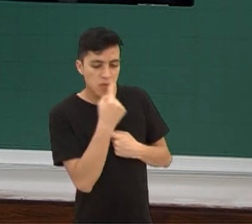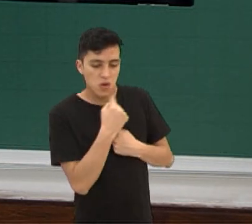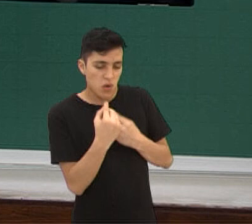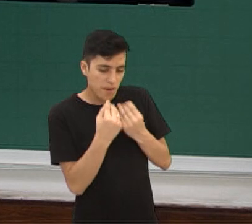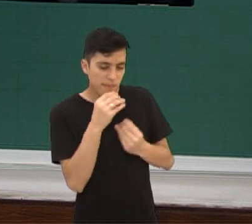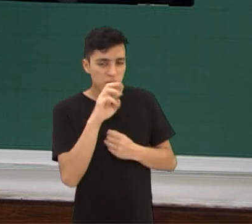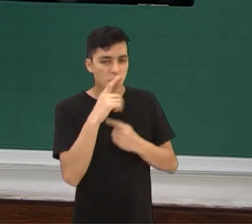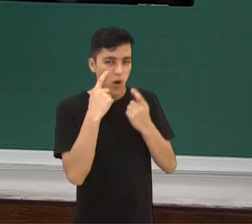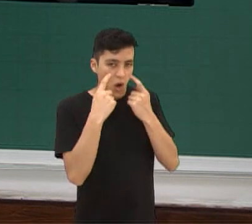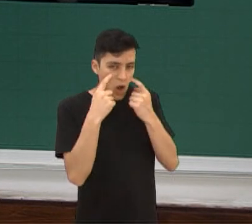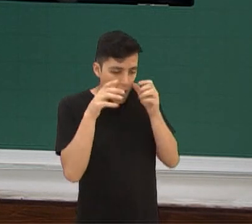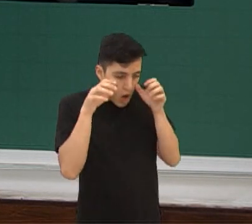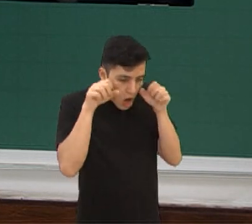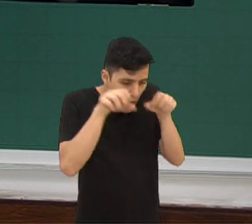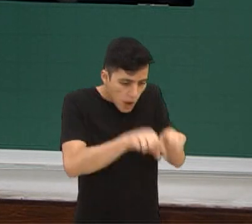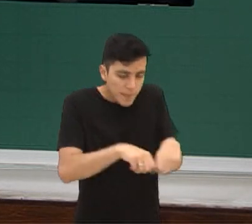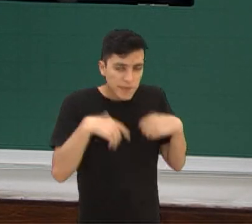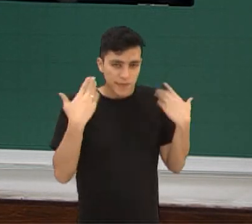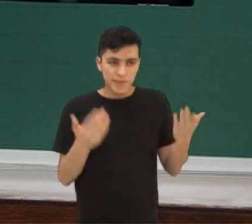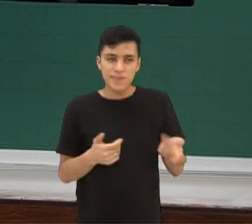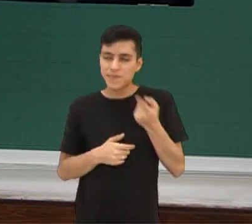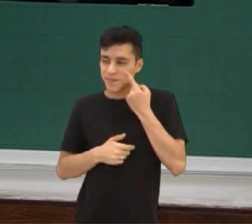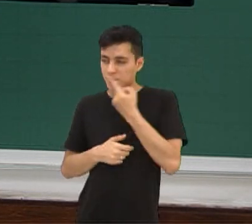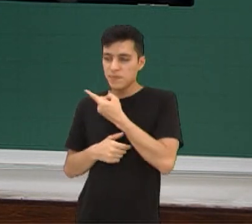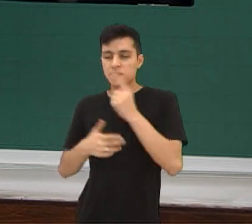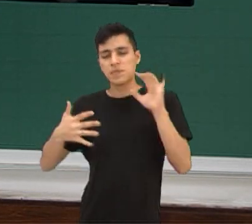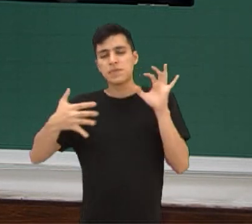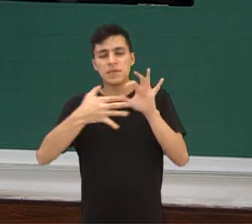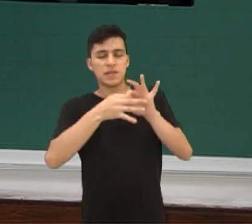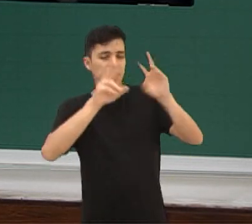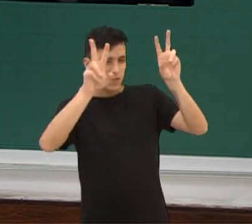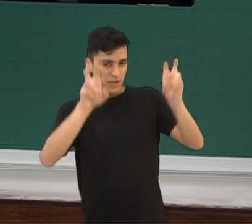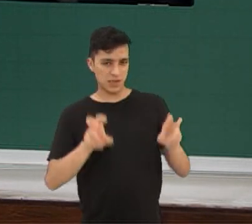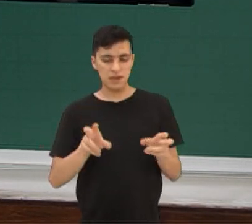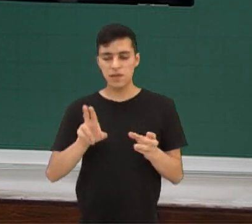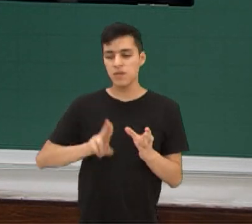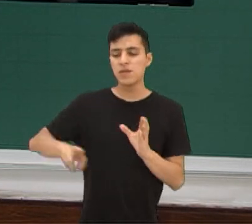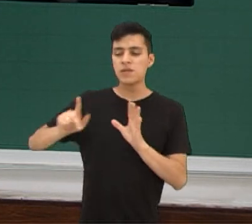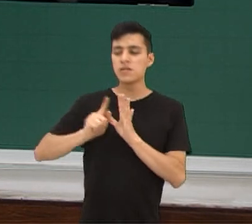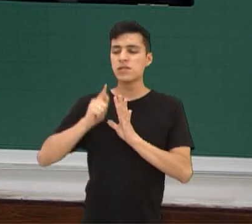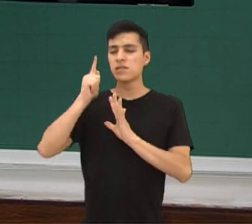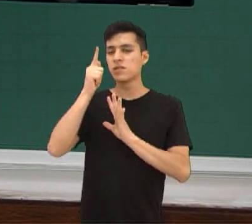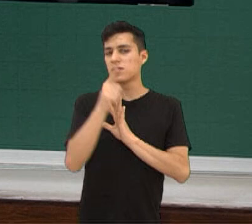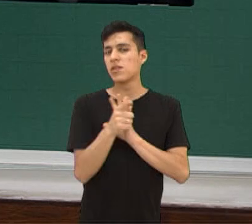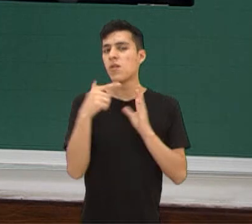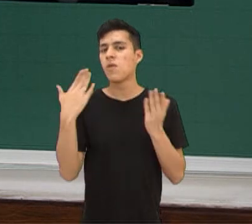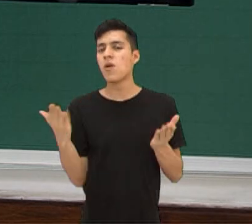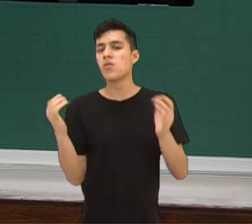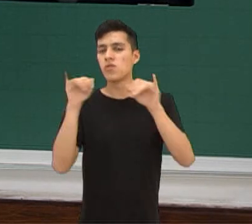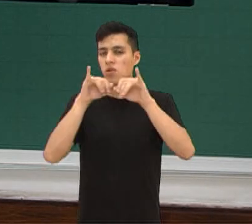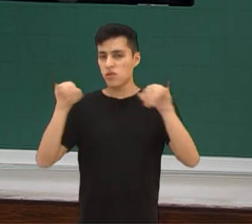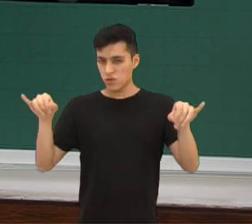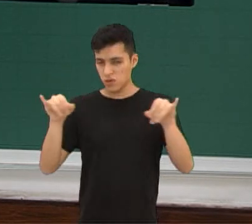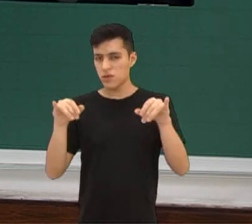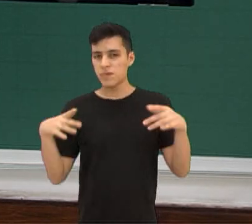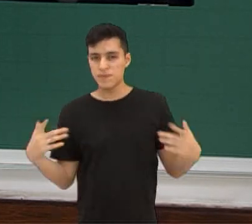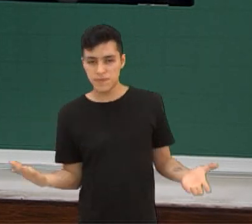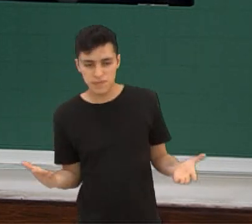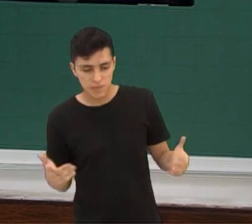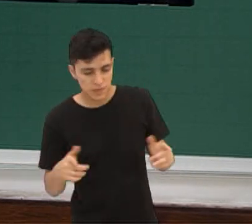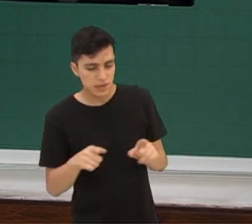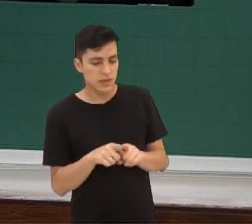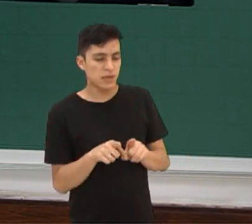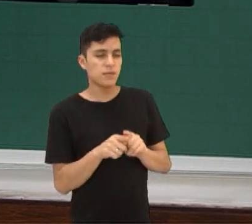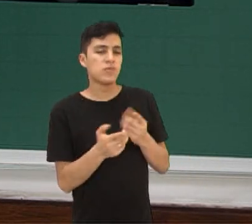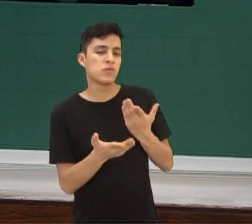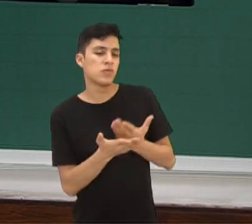a gente trouxe o gênero textual notícia. E junto ao gênero textual notícia, nós também trabalhamos um pouquinho de